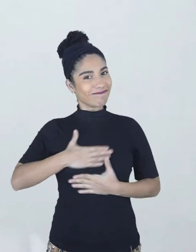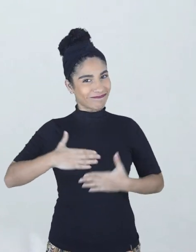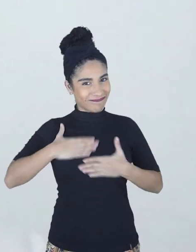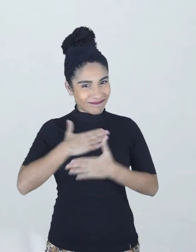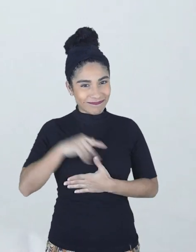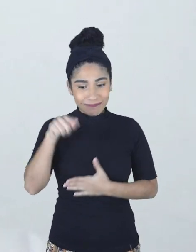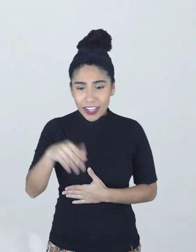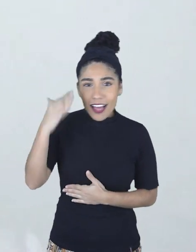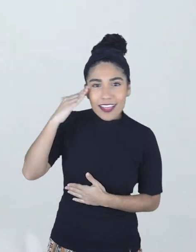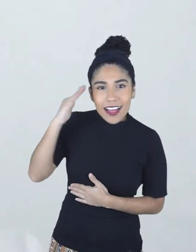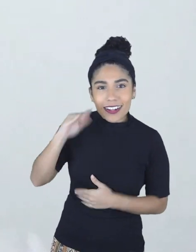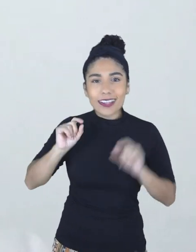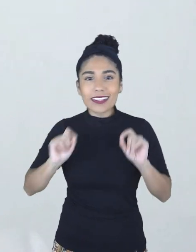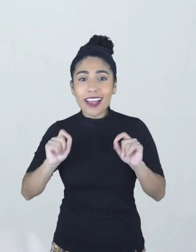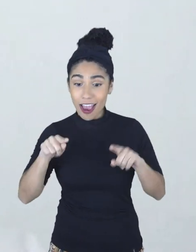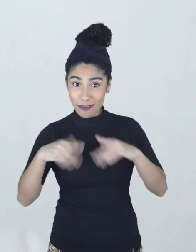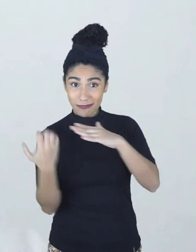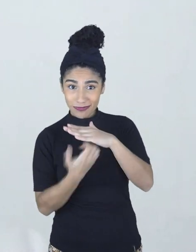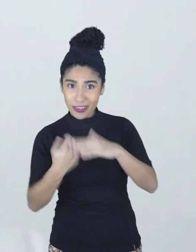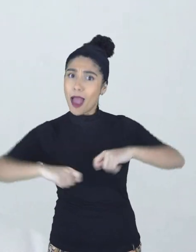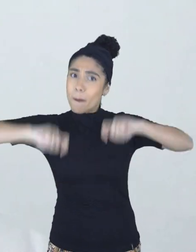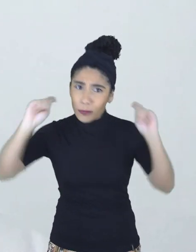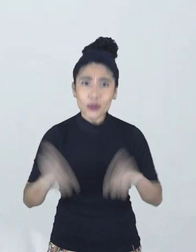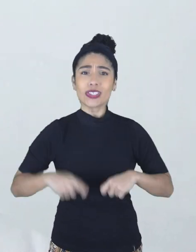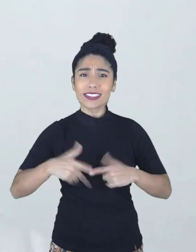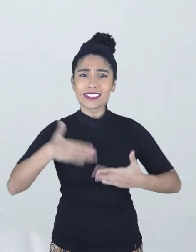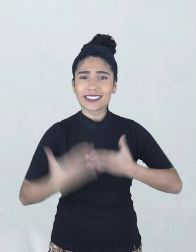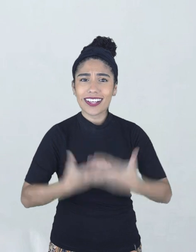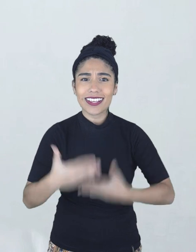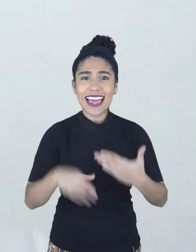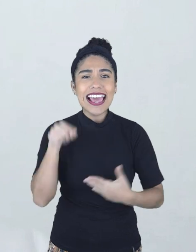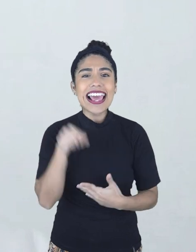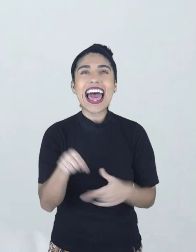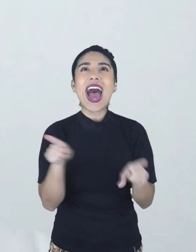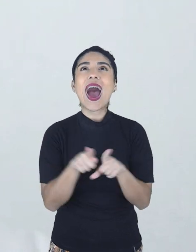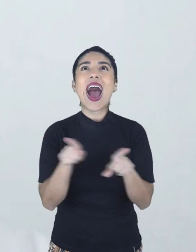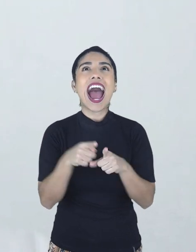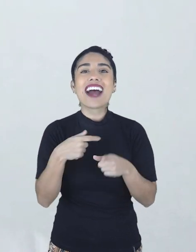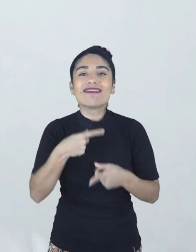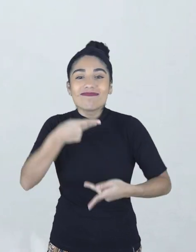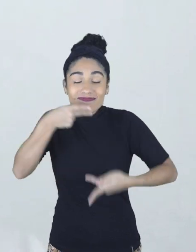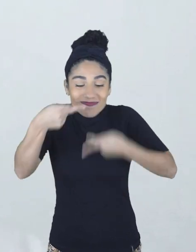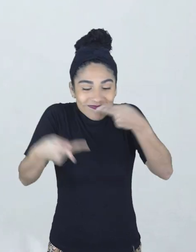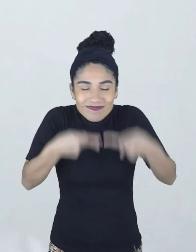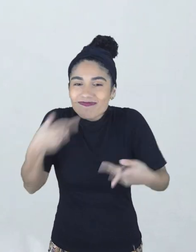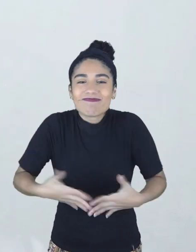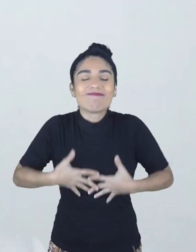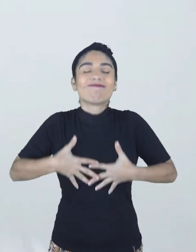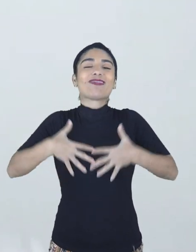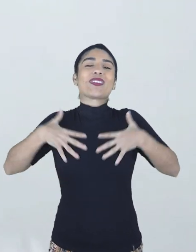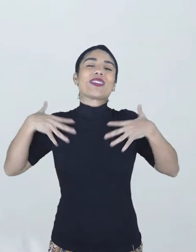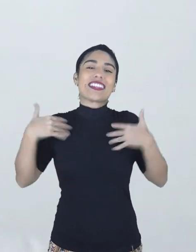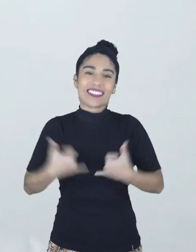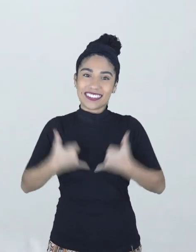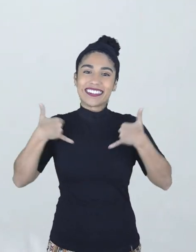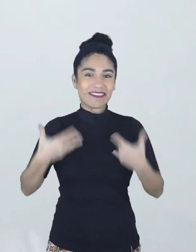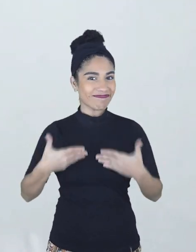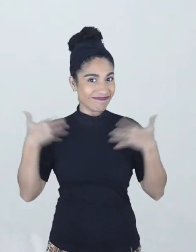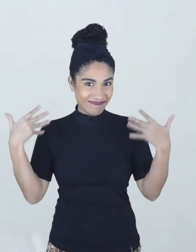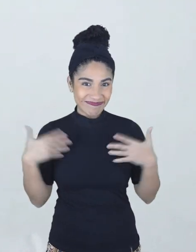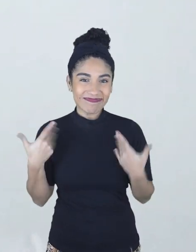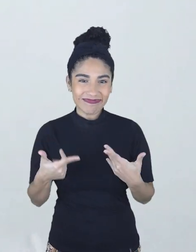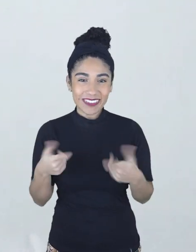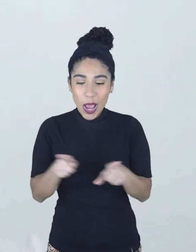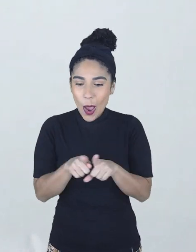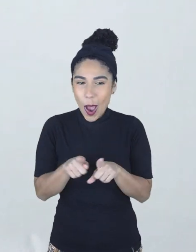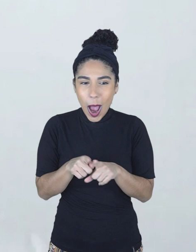mas entender o sistema que é possível Então isso é uma coisa que nos enche de alegria